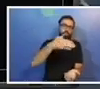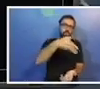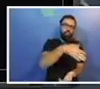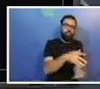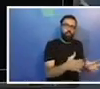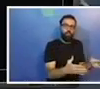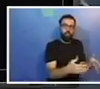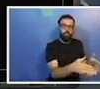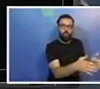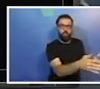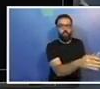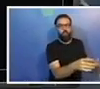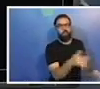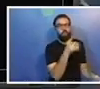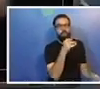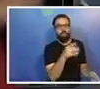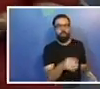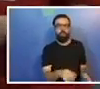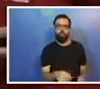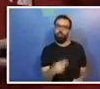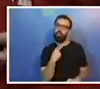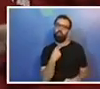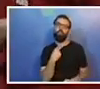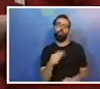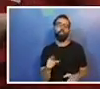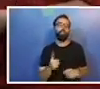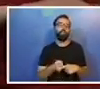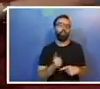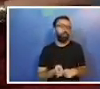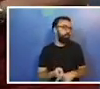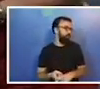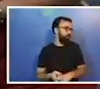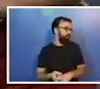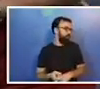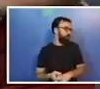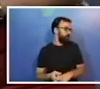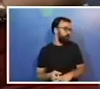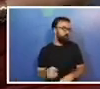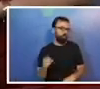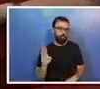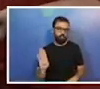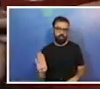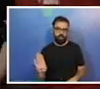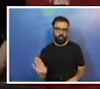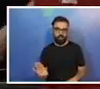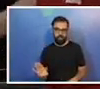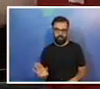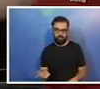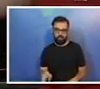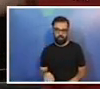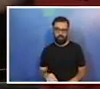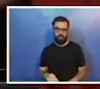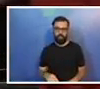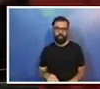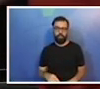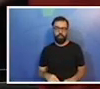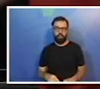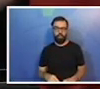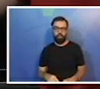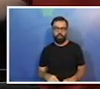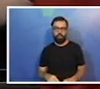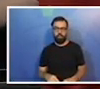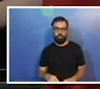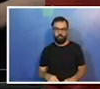Tá? Pensem como se fossem os peixinhos. Letra B. Escreva uma atitude a ser tomada com